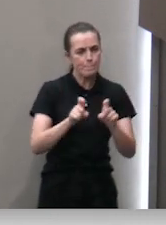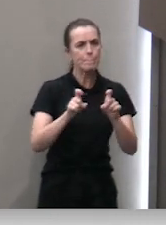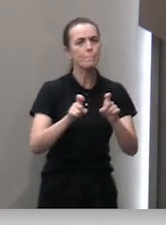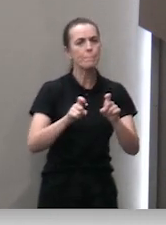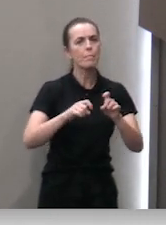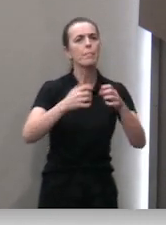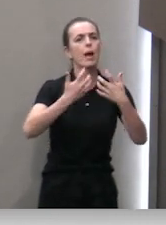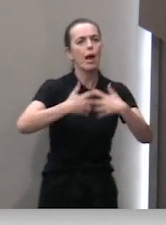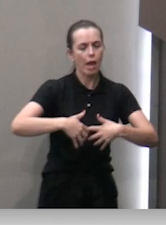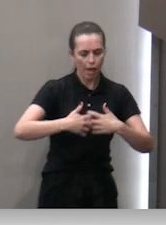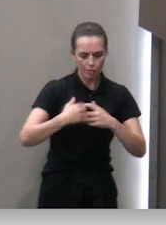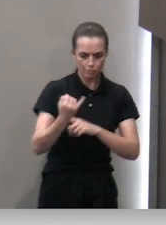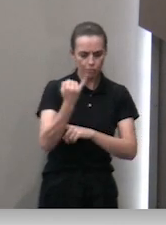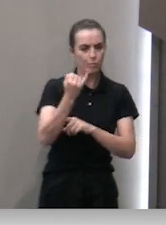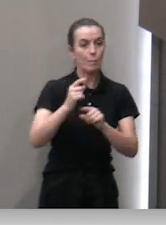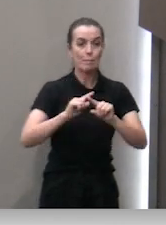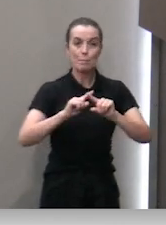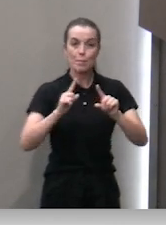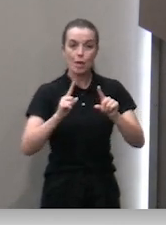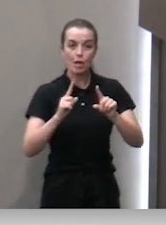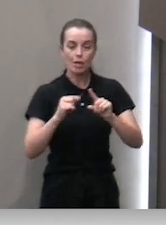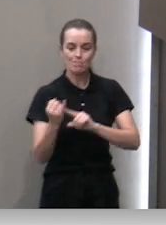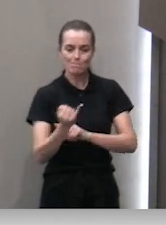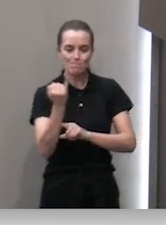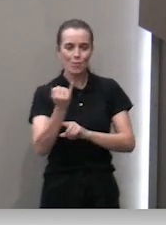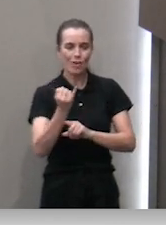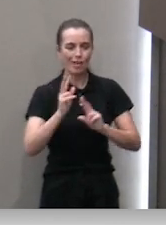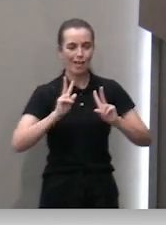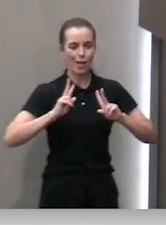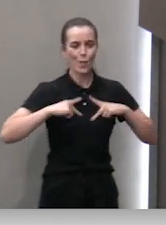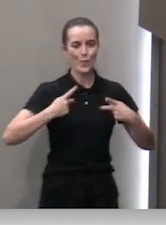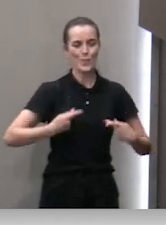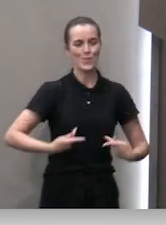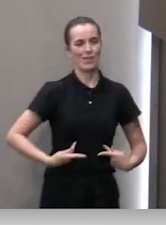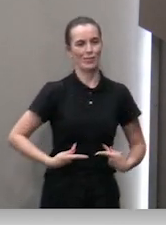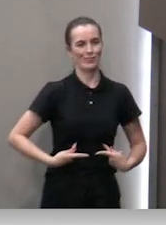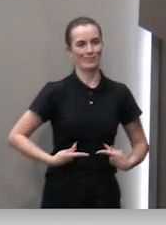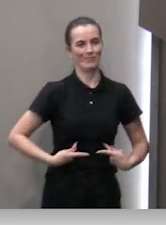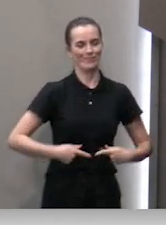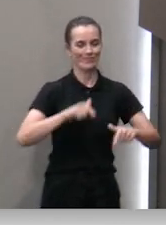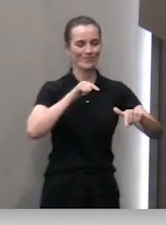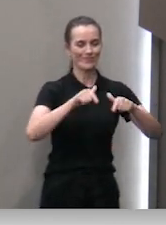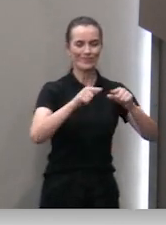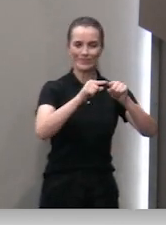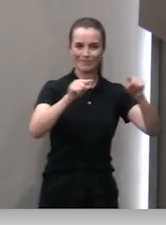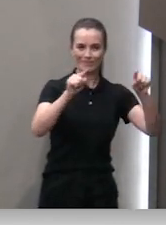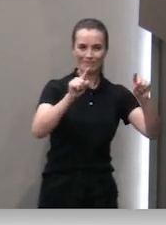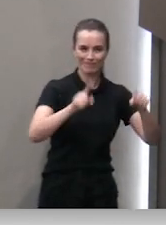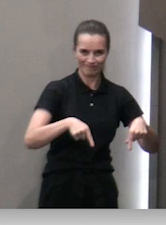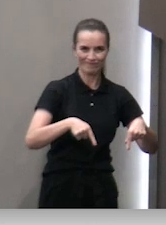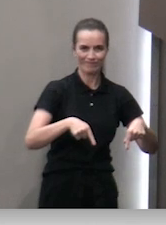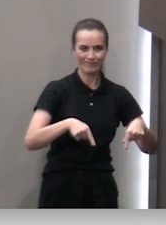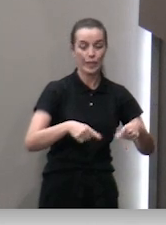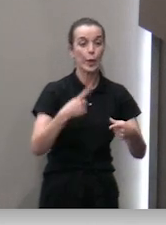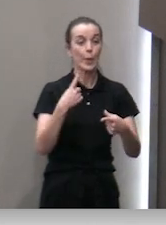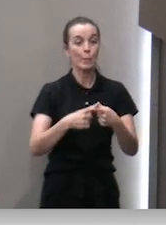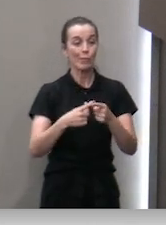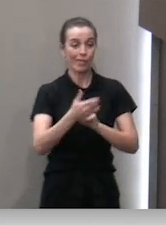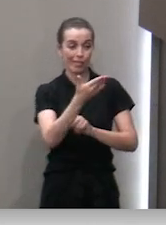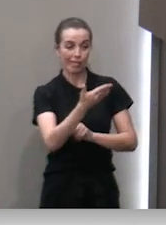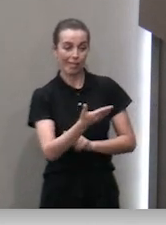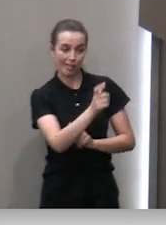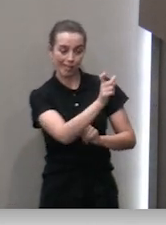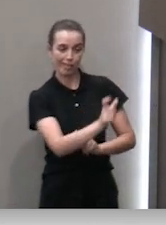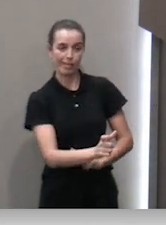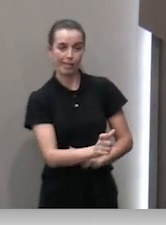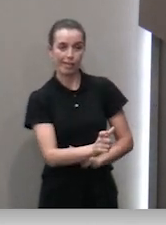importantes. Porém, o essencial é o elemento humano, o trabalhador, o servidor. Pois é ele que cria sentido